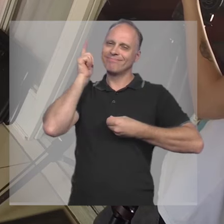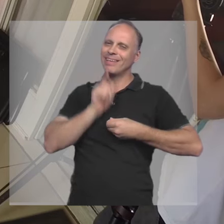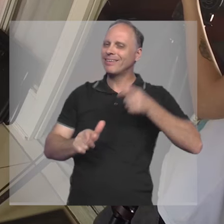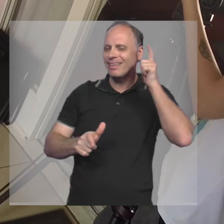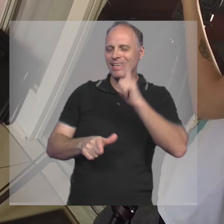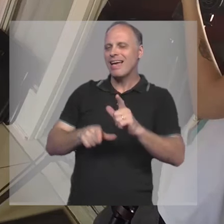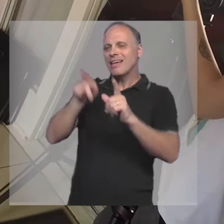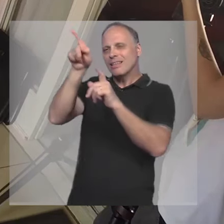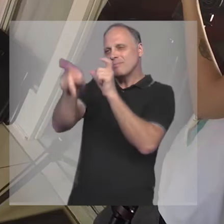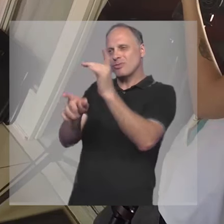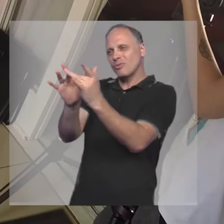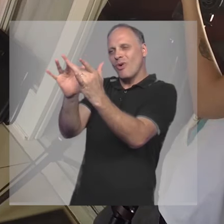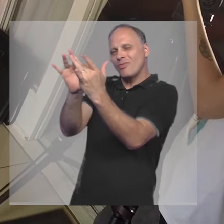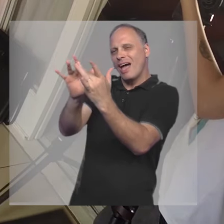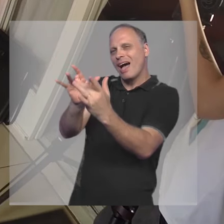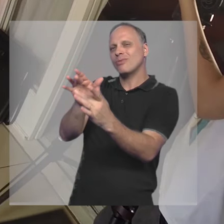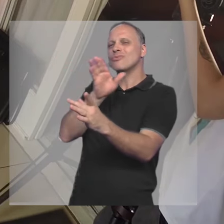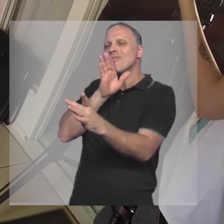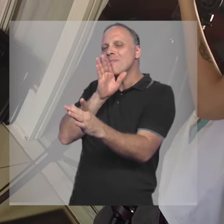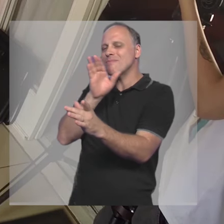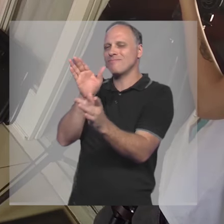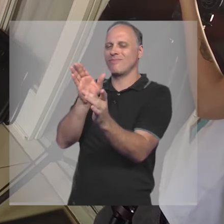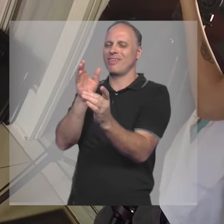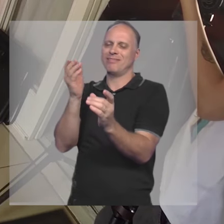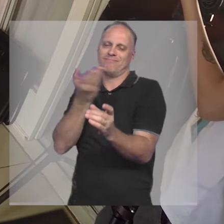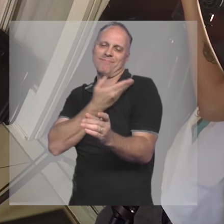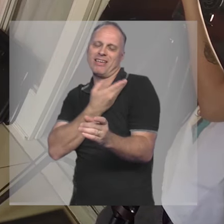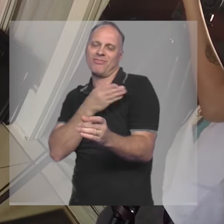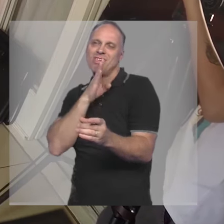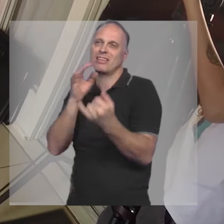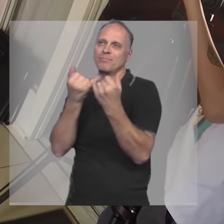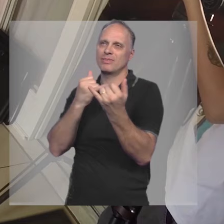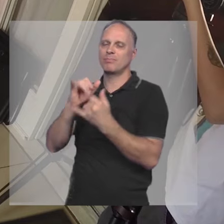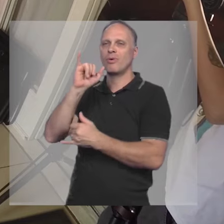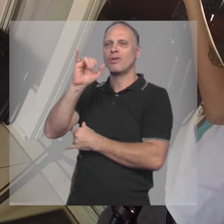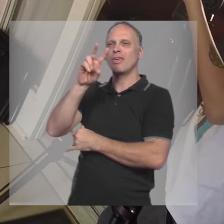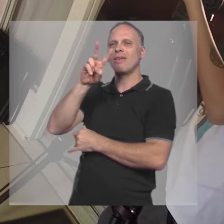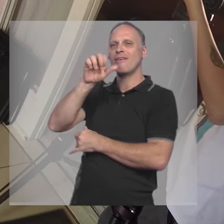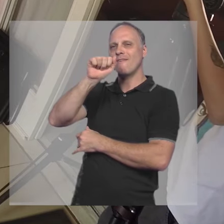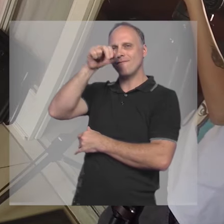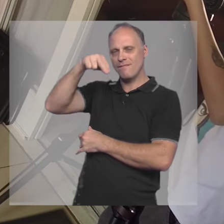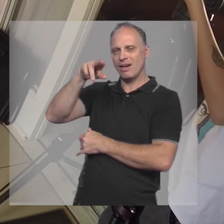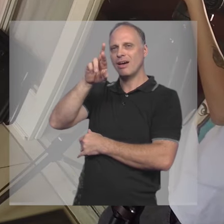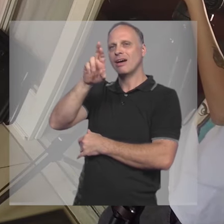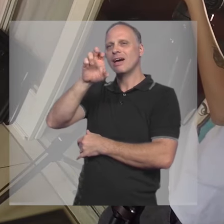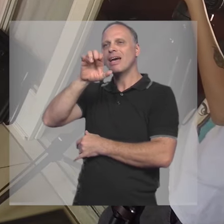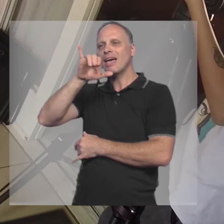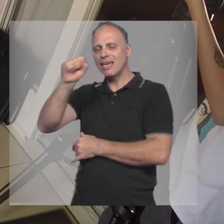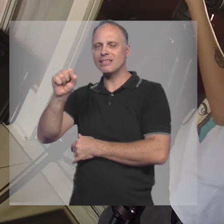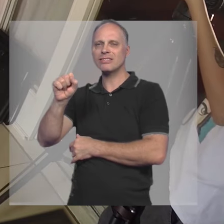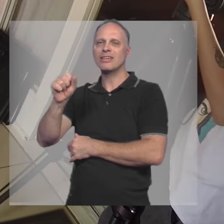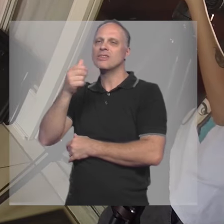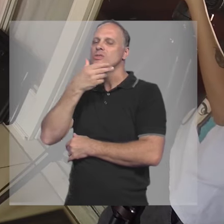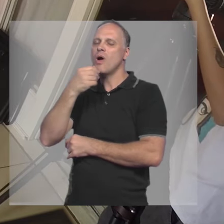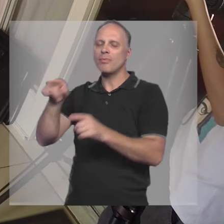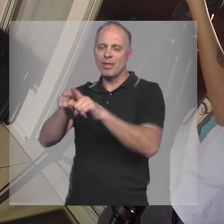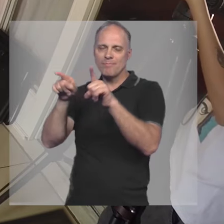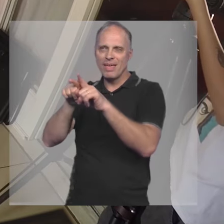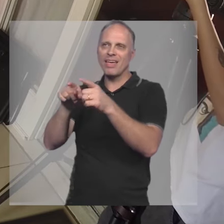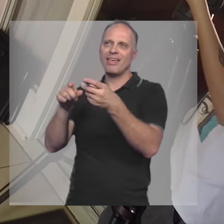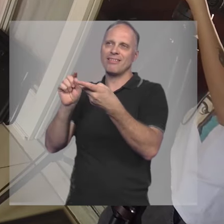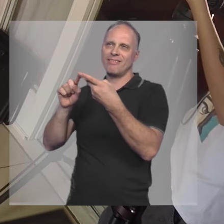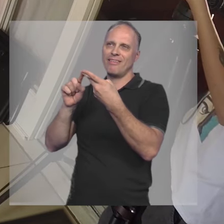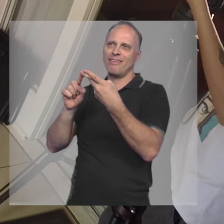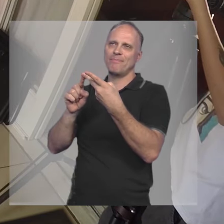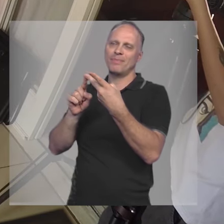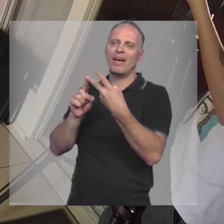a gente acaba conhecendo, aí tem presente de amigos o Ivan Reis, que é o CEO da Comic Con